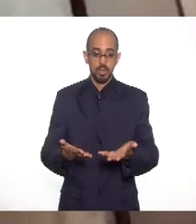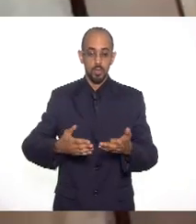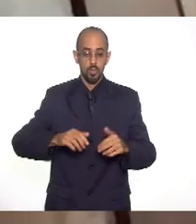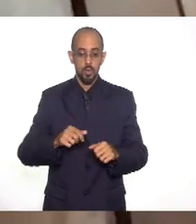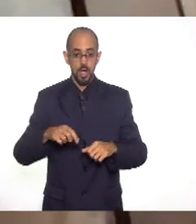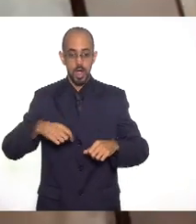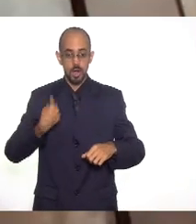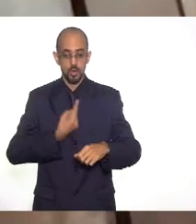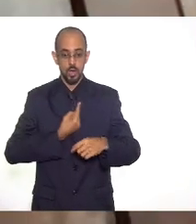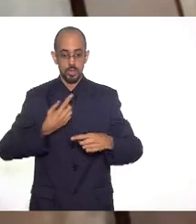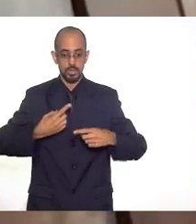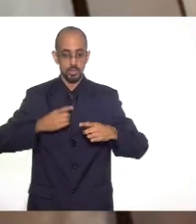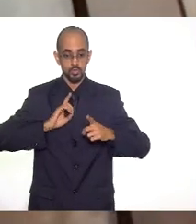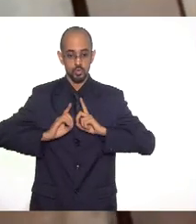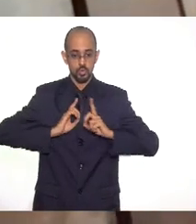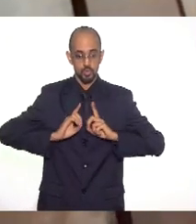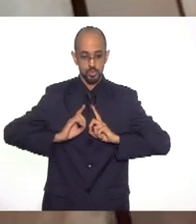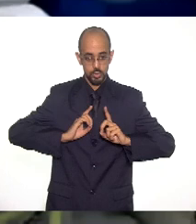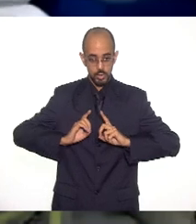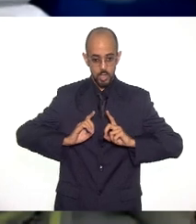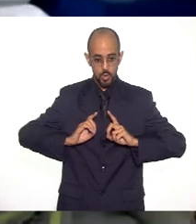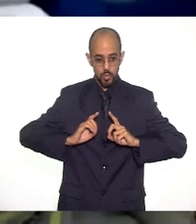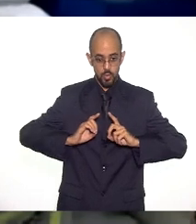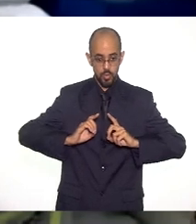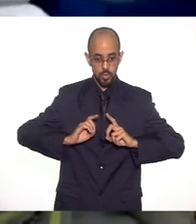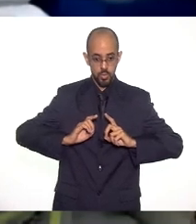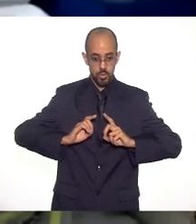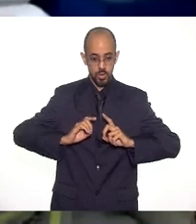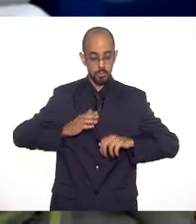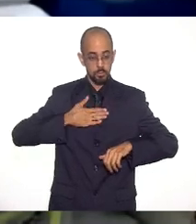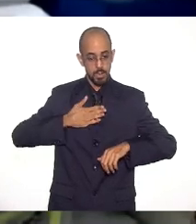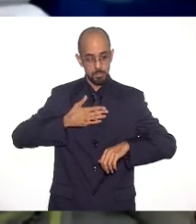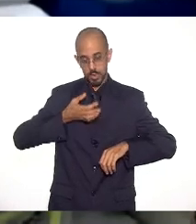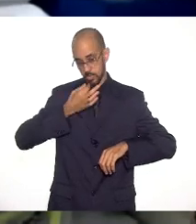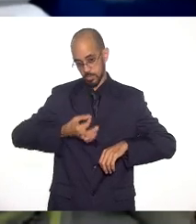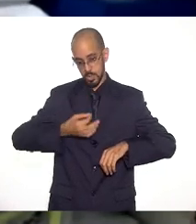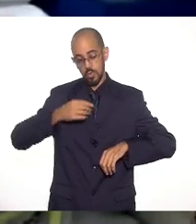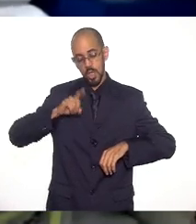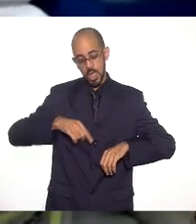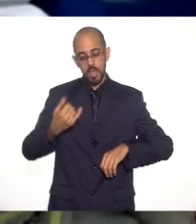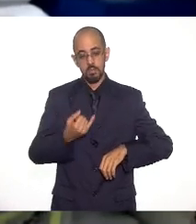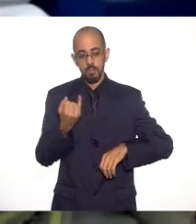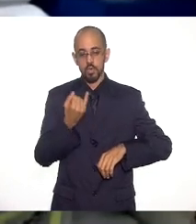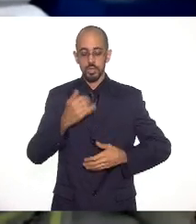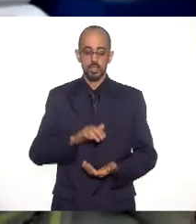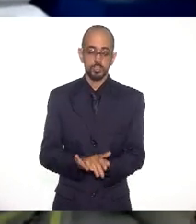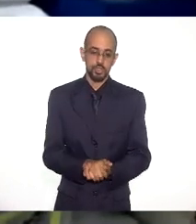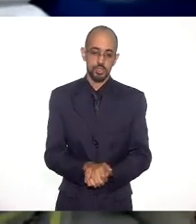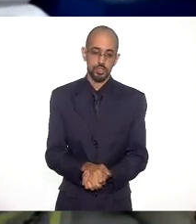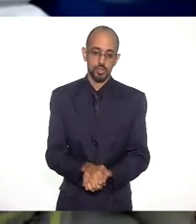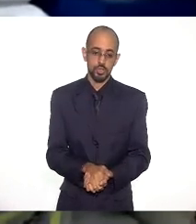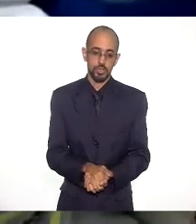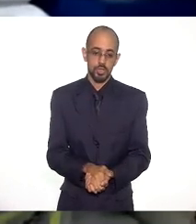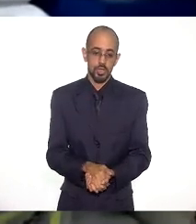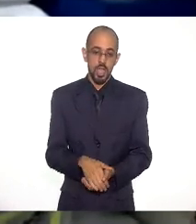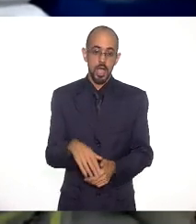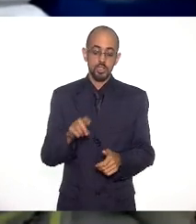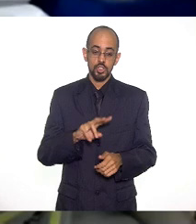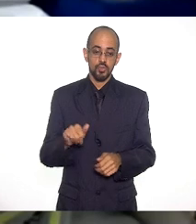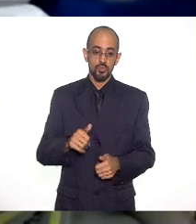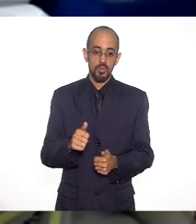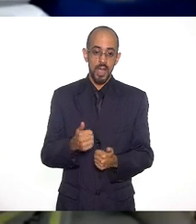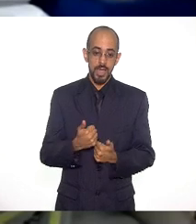aqui, eu estou considerando muito oportuna e muito qualificada, eu acho que a gente vai dar uma